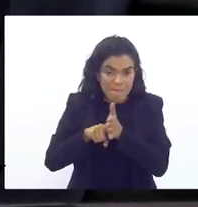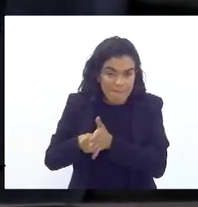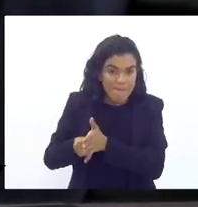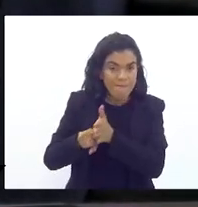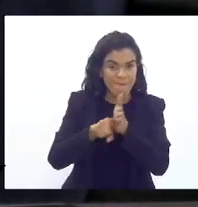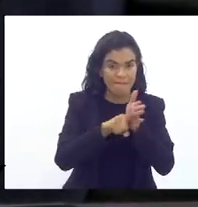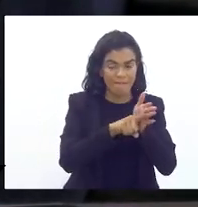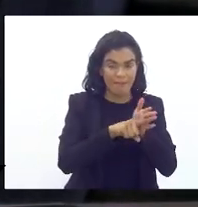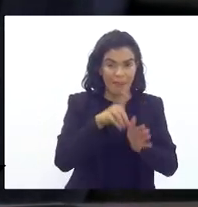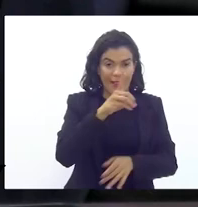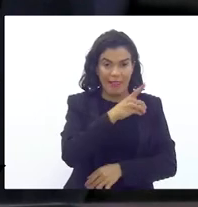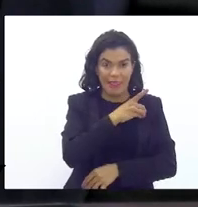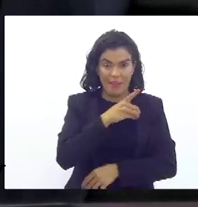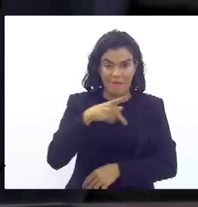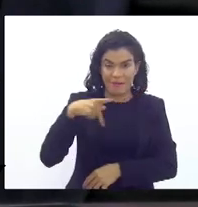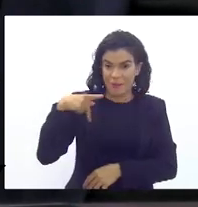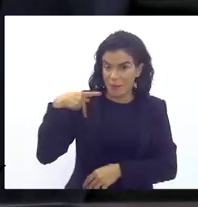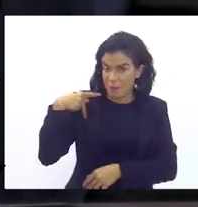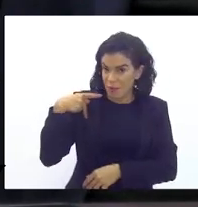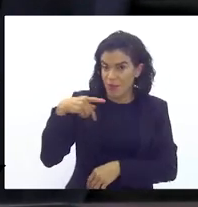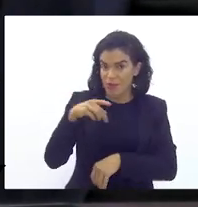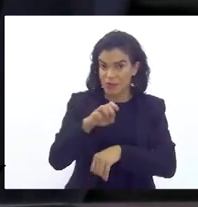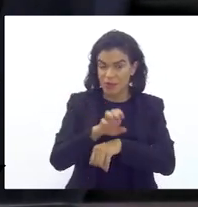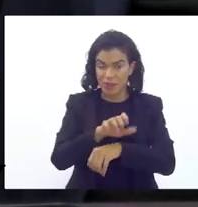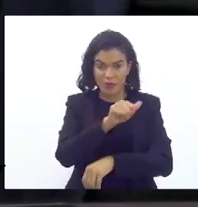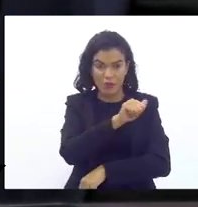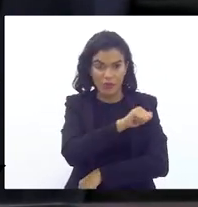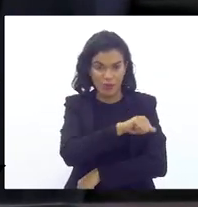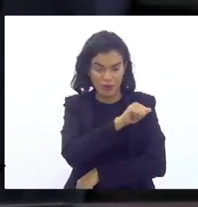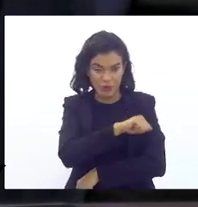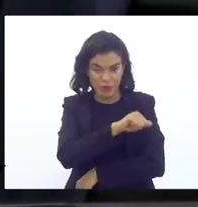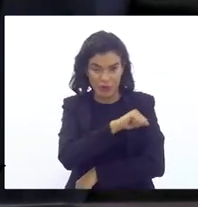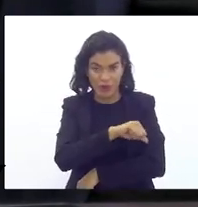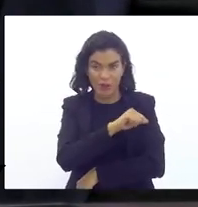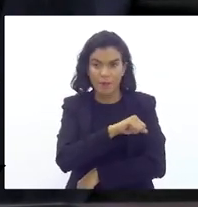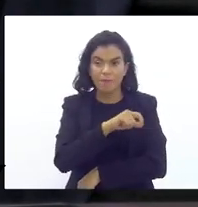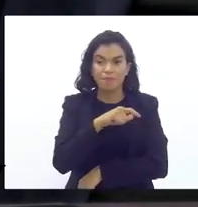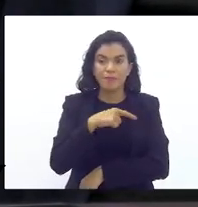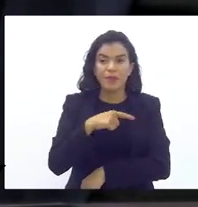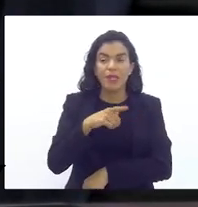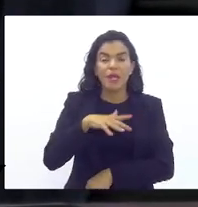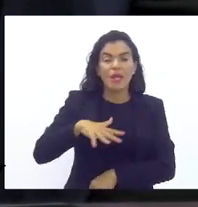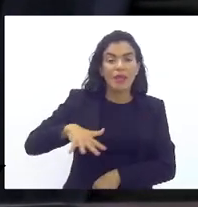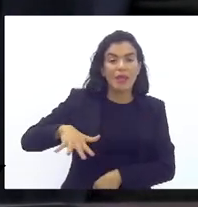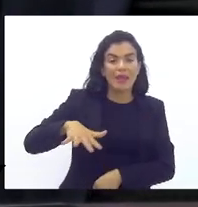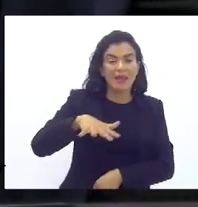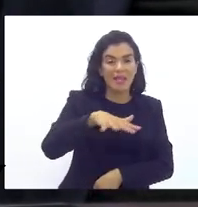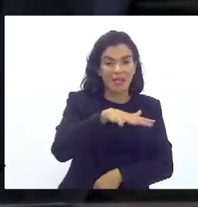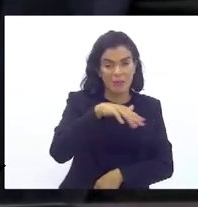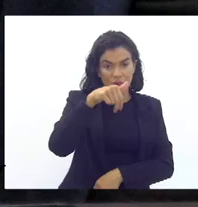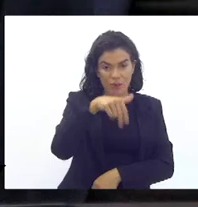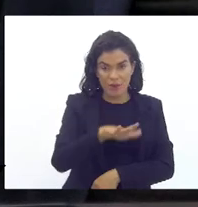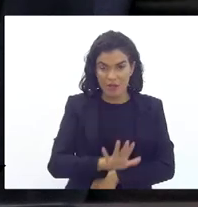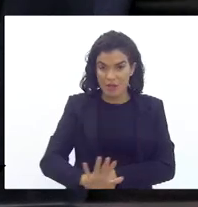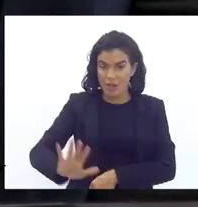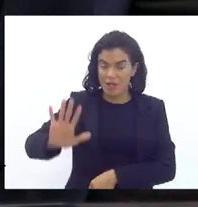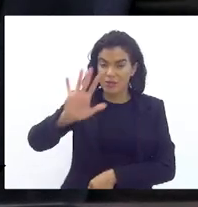pela Defensoria Pública do Estado do Rio de Janeiro em âmbito nacional